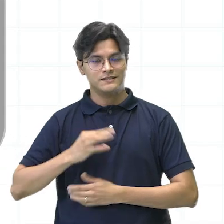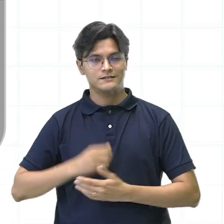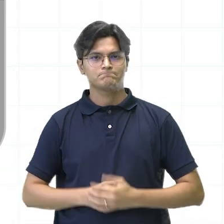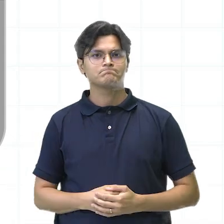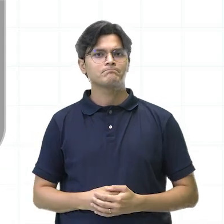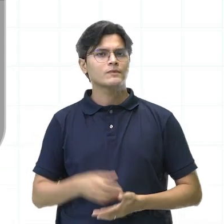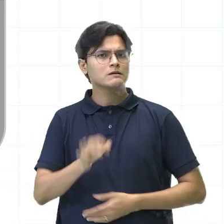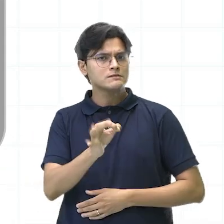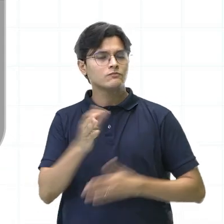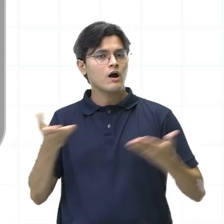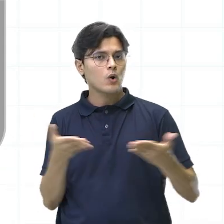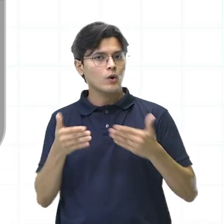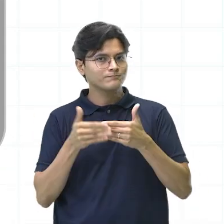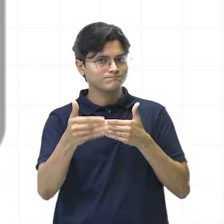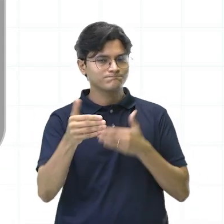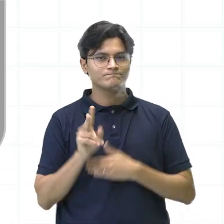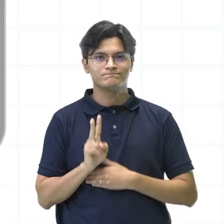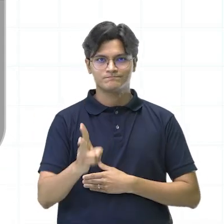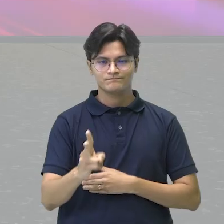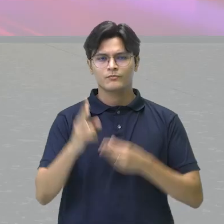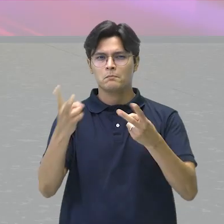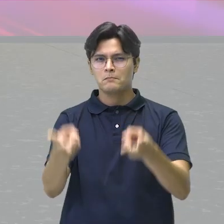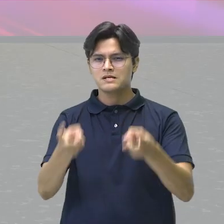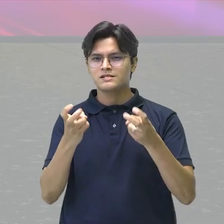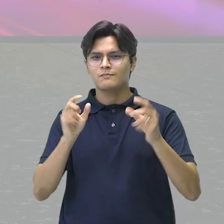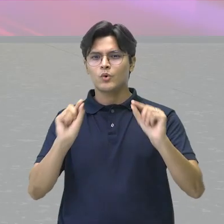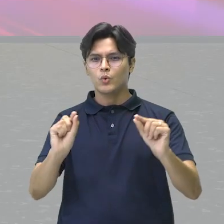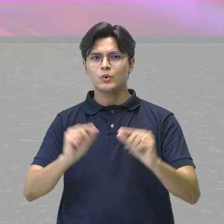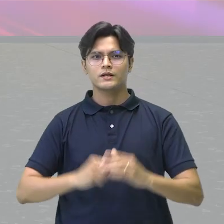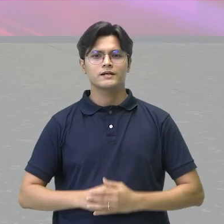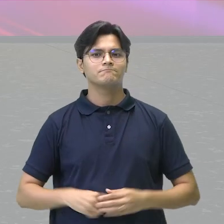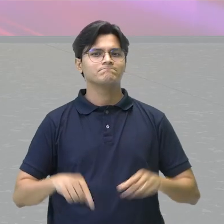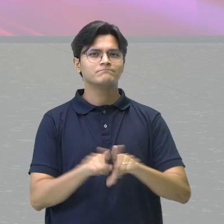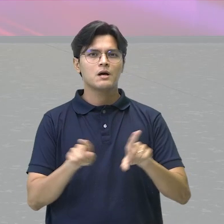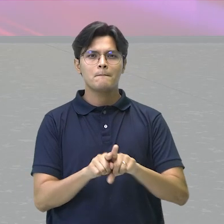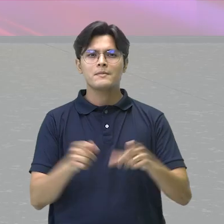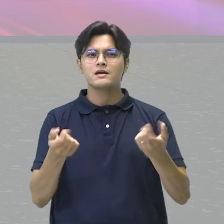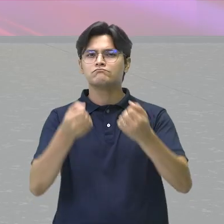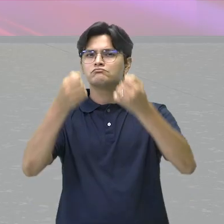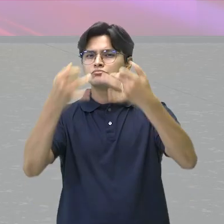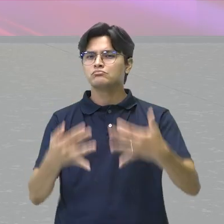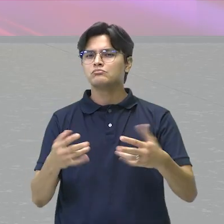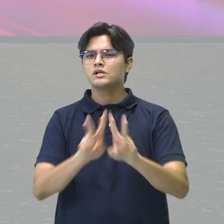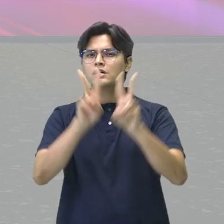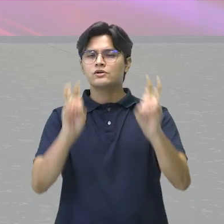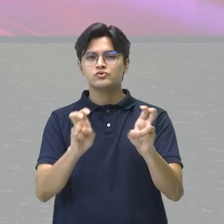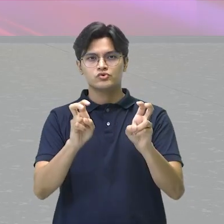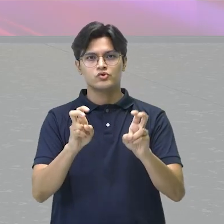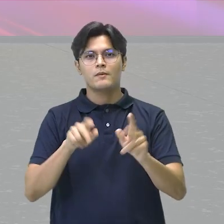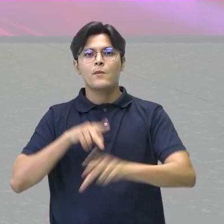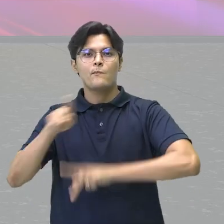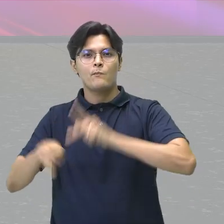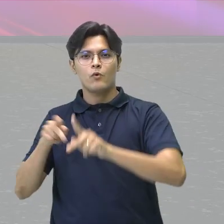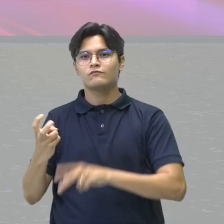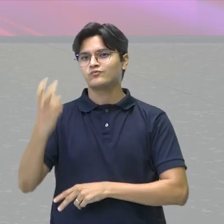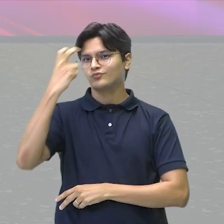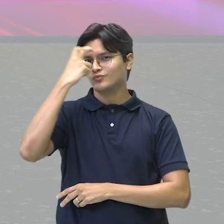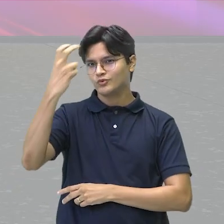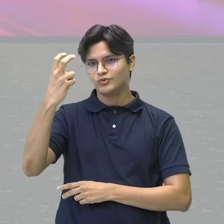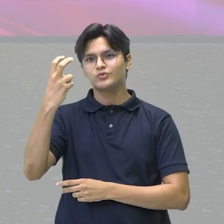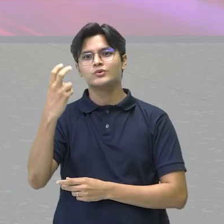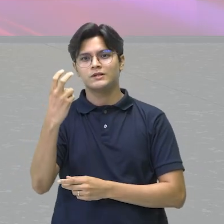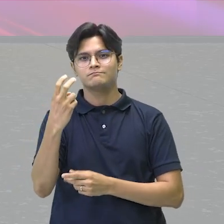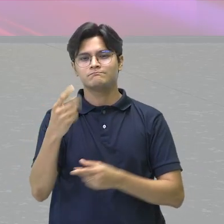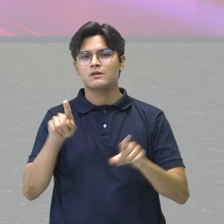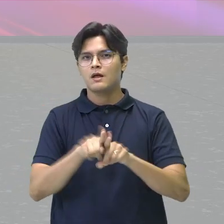Certo? Agora vamos avançar e perceber também que falamos nessa unidade sobre corpo, cultura e cena, tendo um